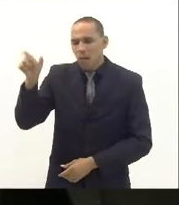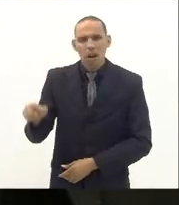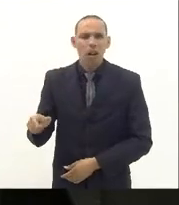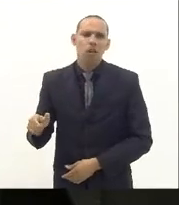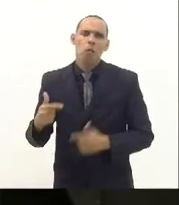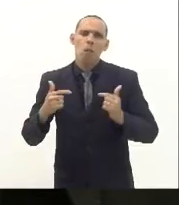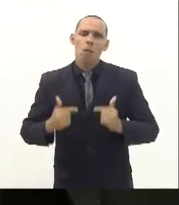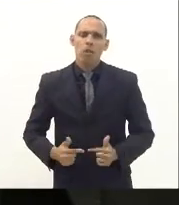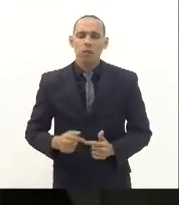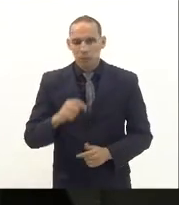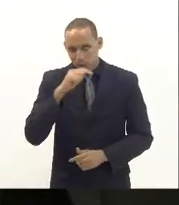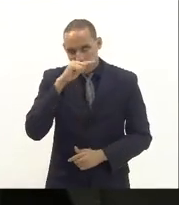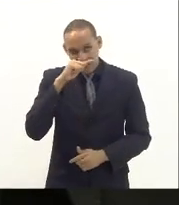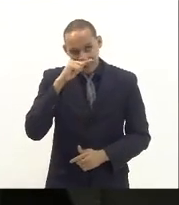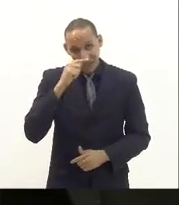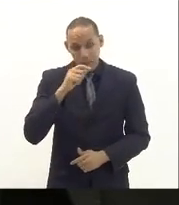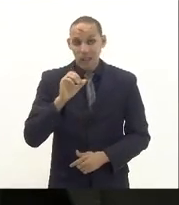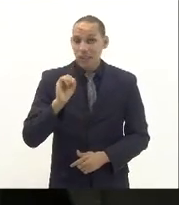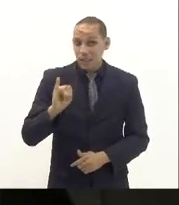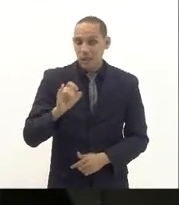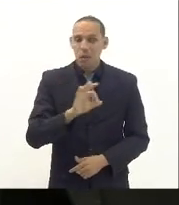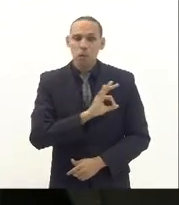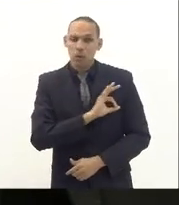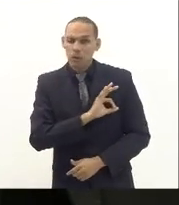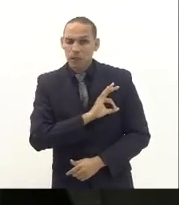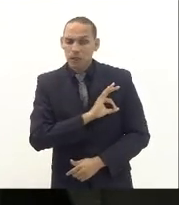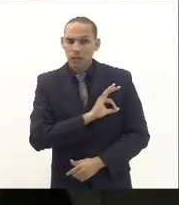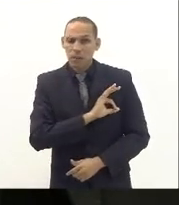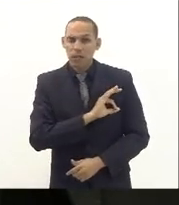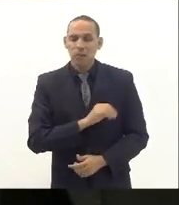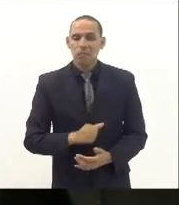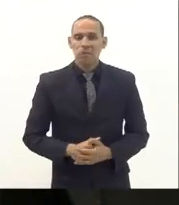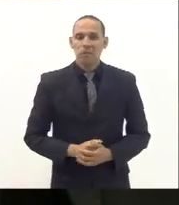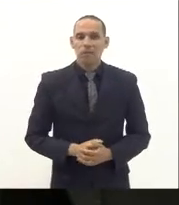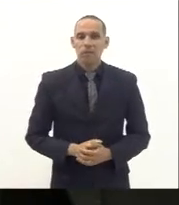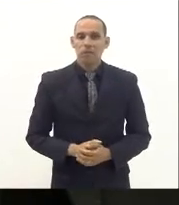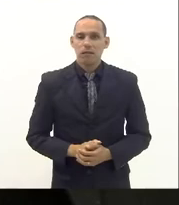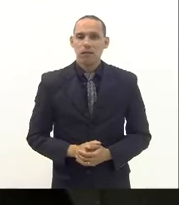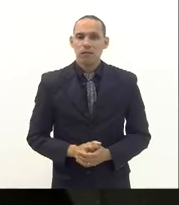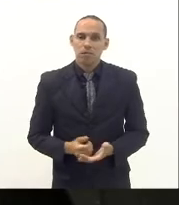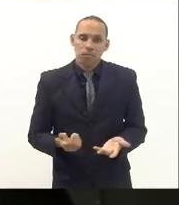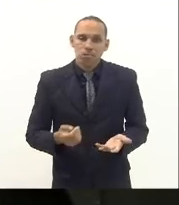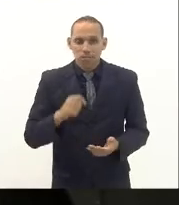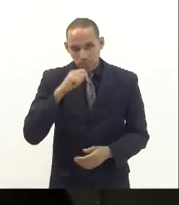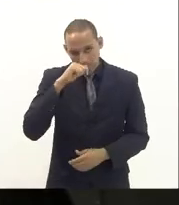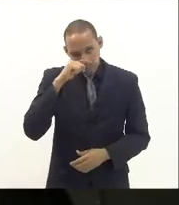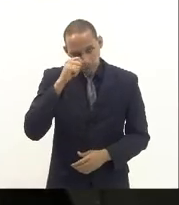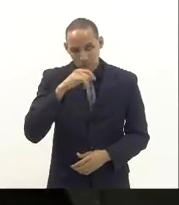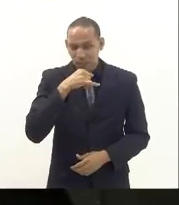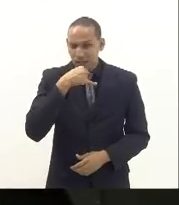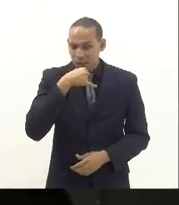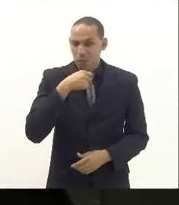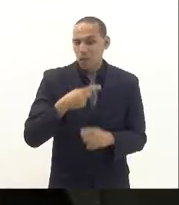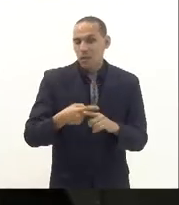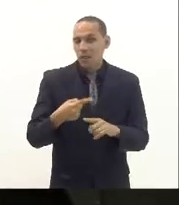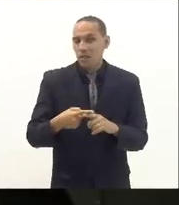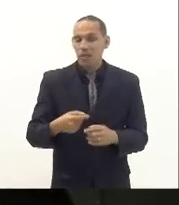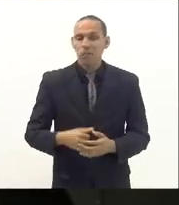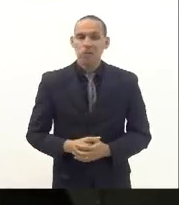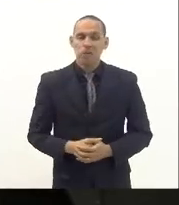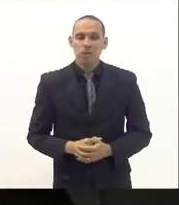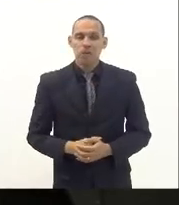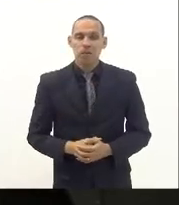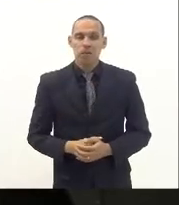inocente se é um policial é duro triste porque